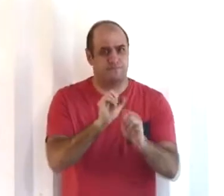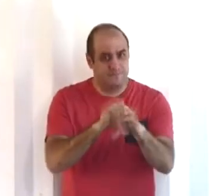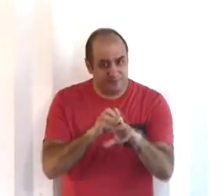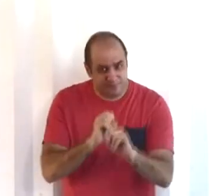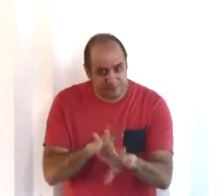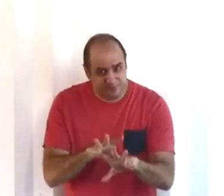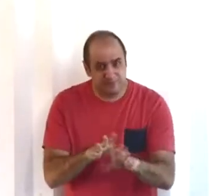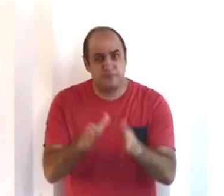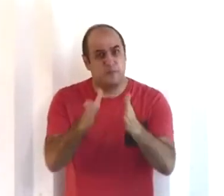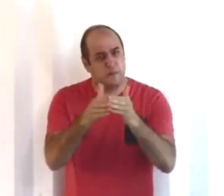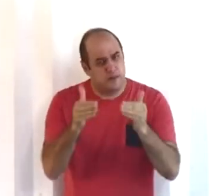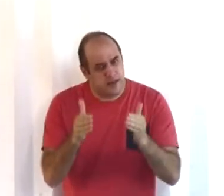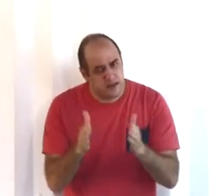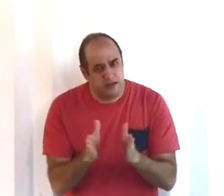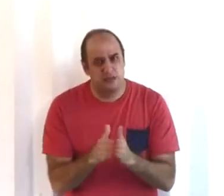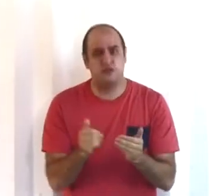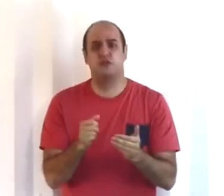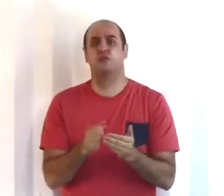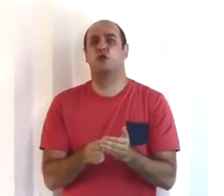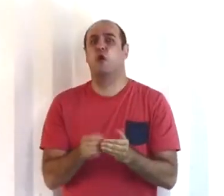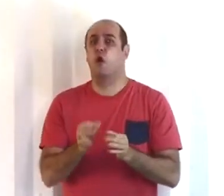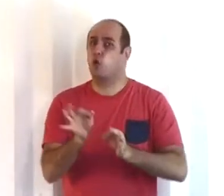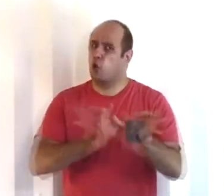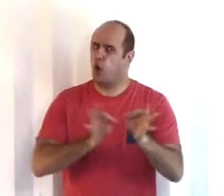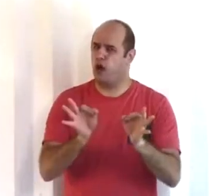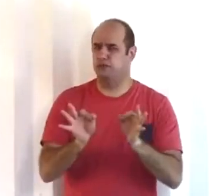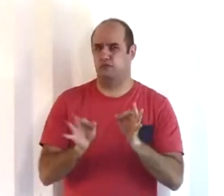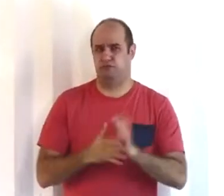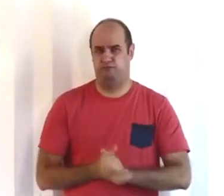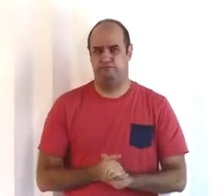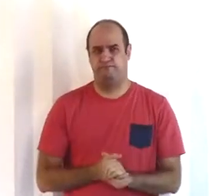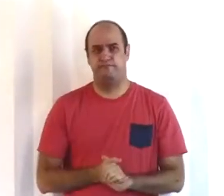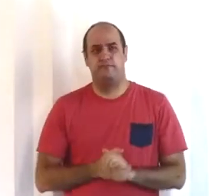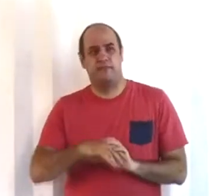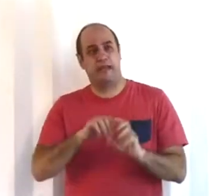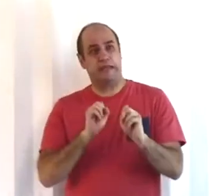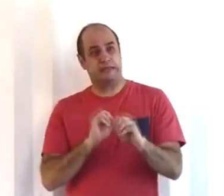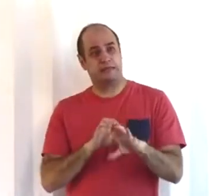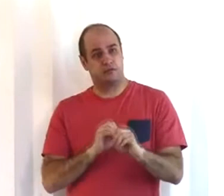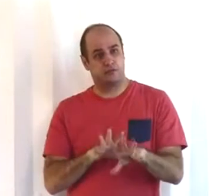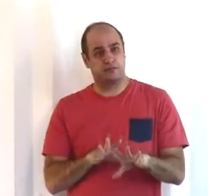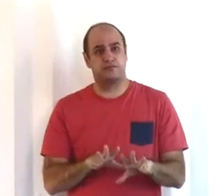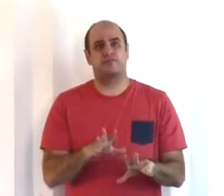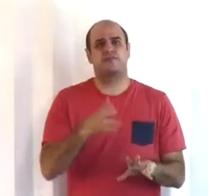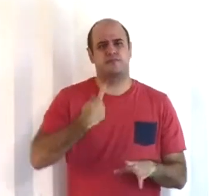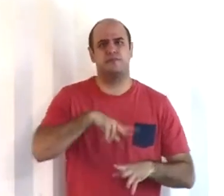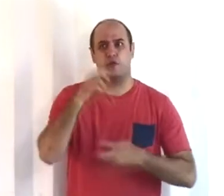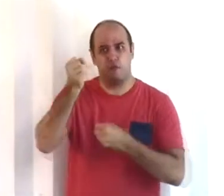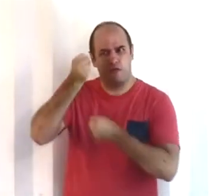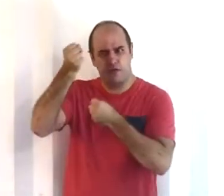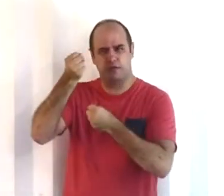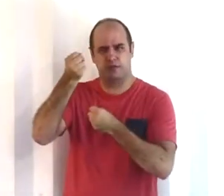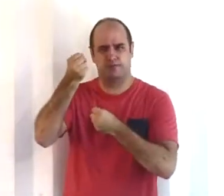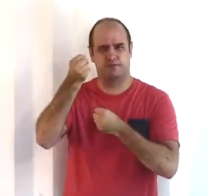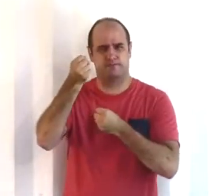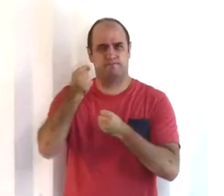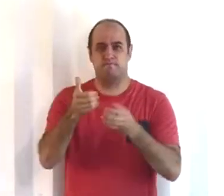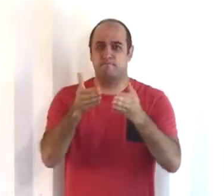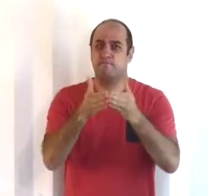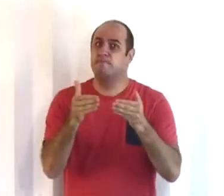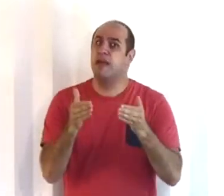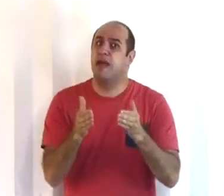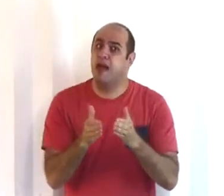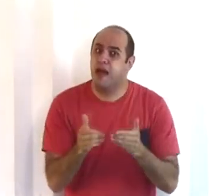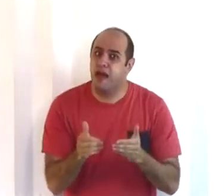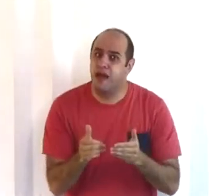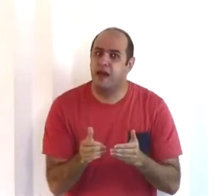uma solicitação e uma exortação. A instrução é que eles permaneçam firmes no Senhor. A solicitação